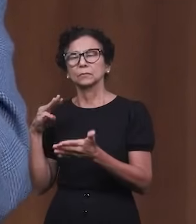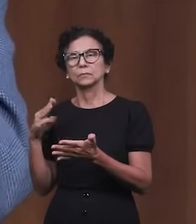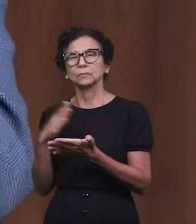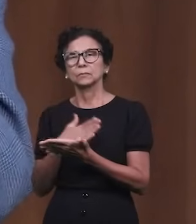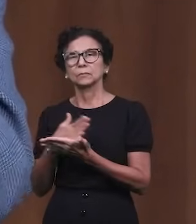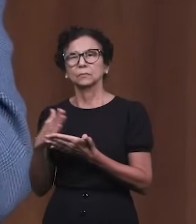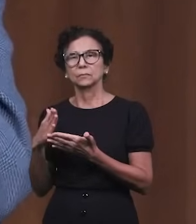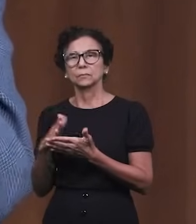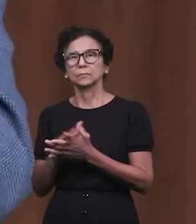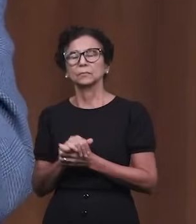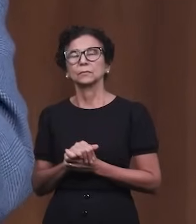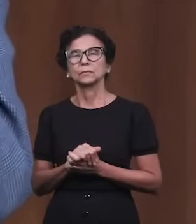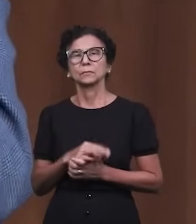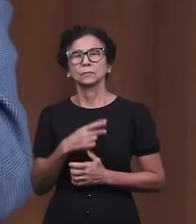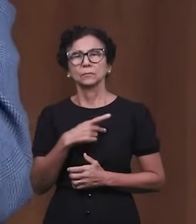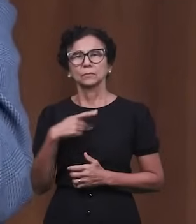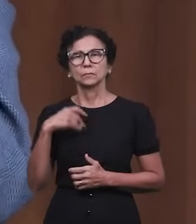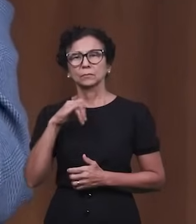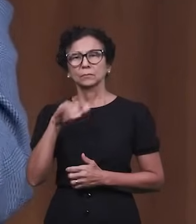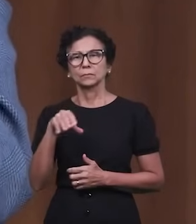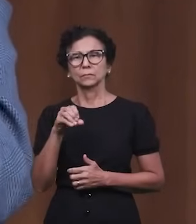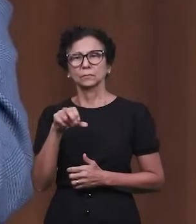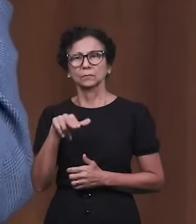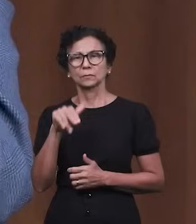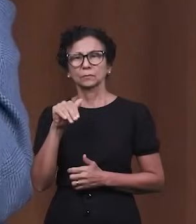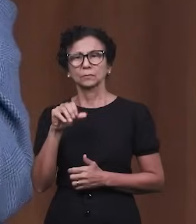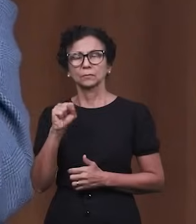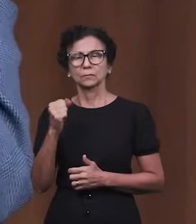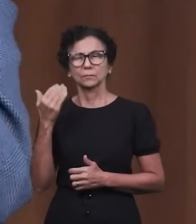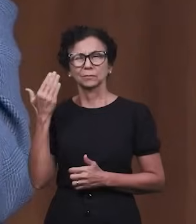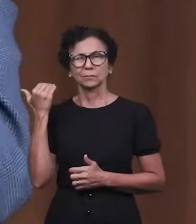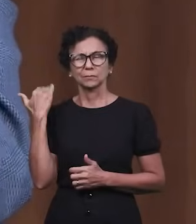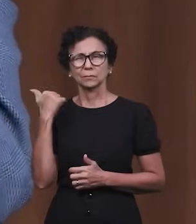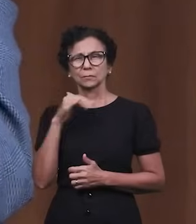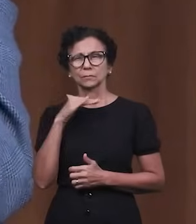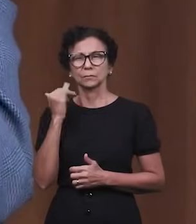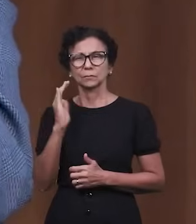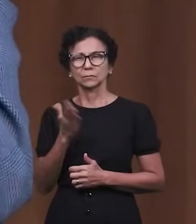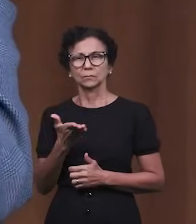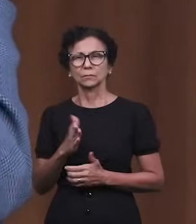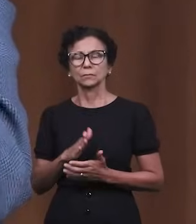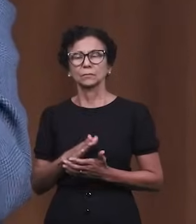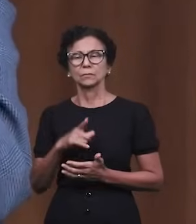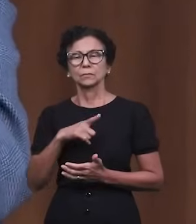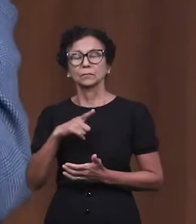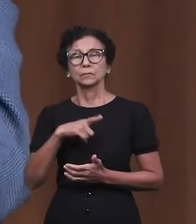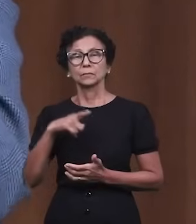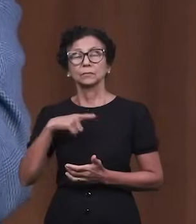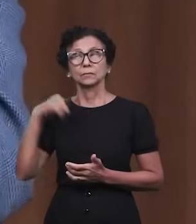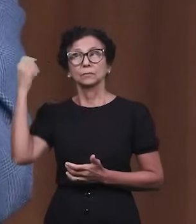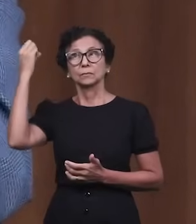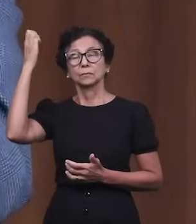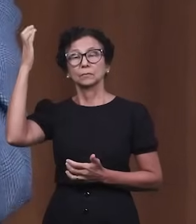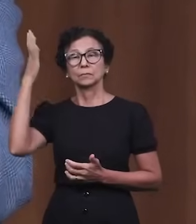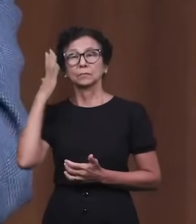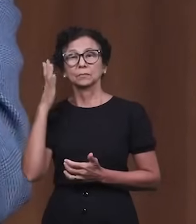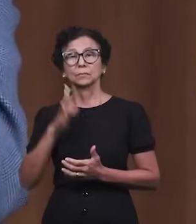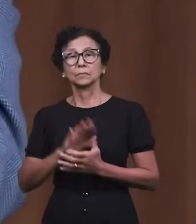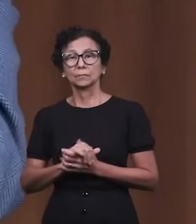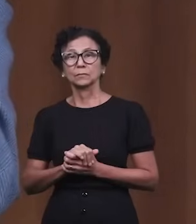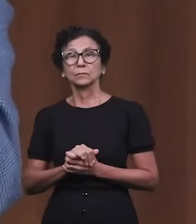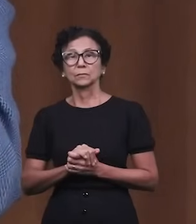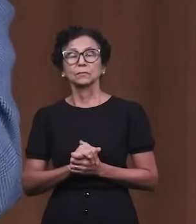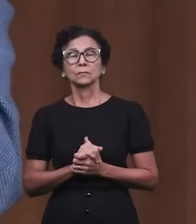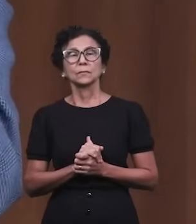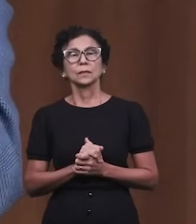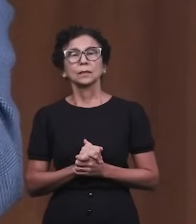de quinta-feira até o meio-dia. Porque era um jejum que nós encerrávamos com a reunião do primeiro grupo de intercessão, que era formado de pastores em Vila Velha. Um